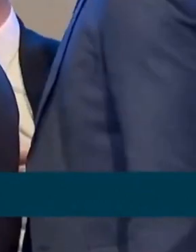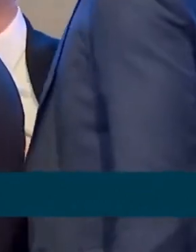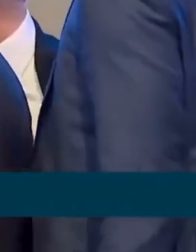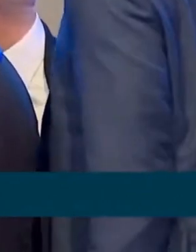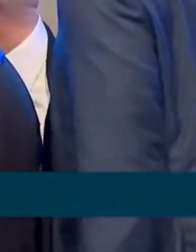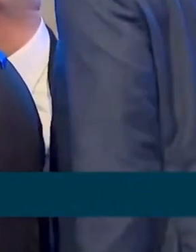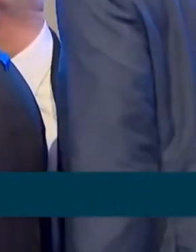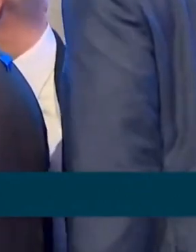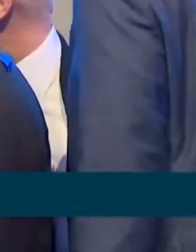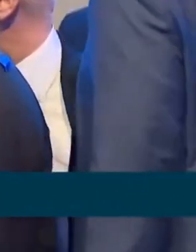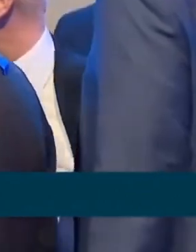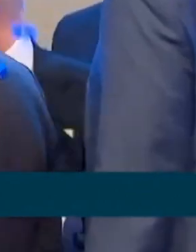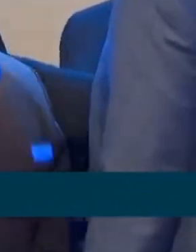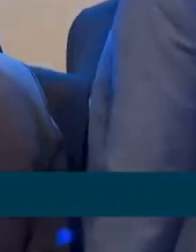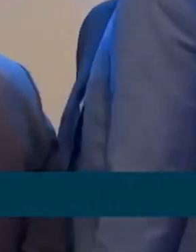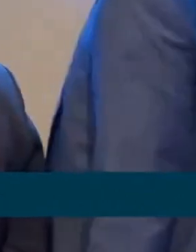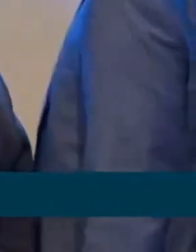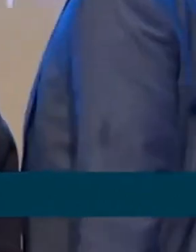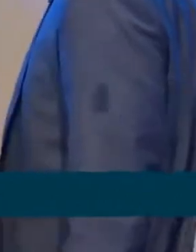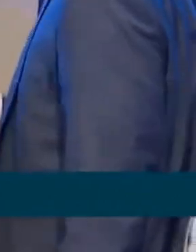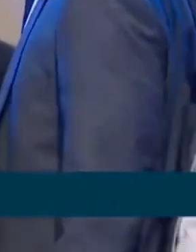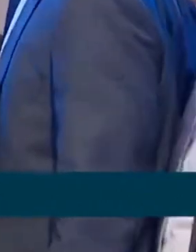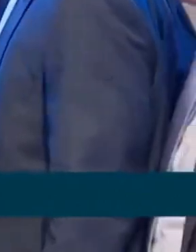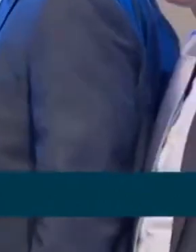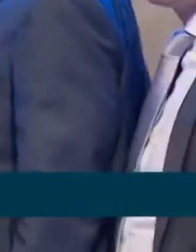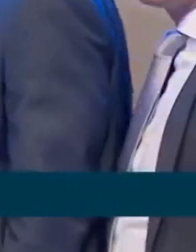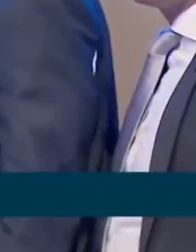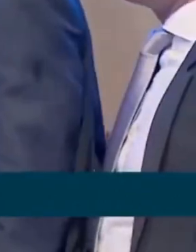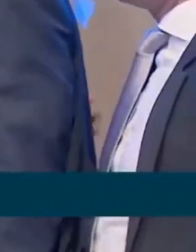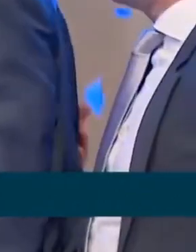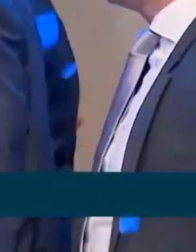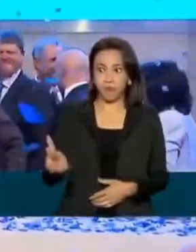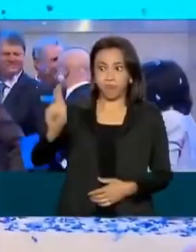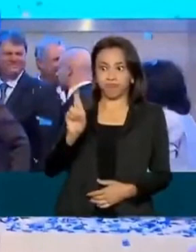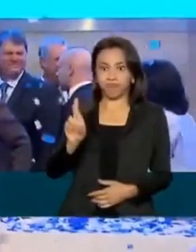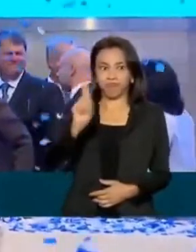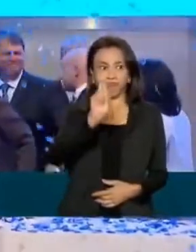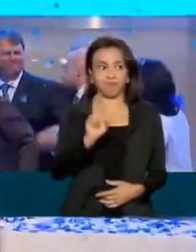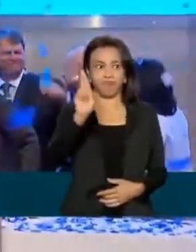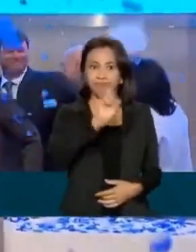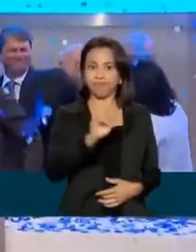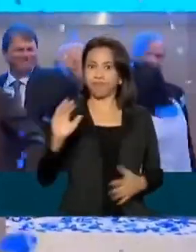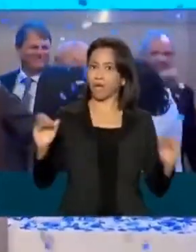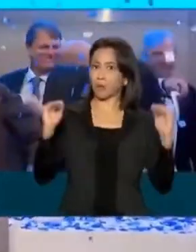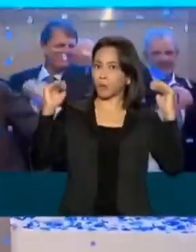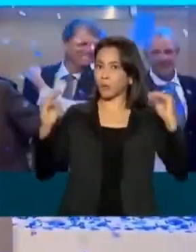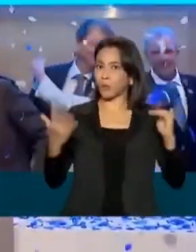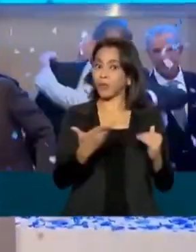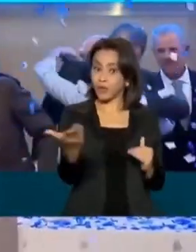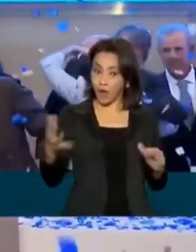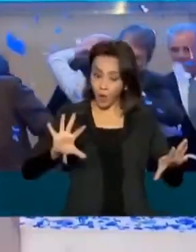América Latina, que após 6 décadas passou para o controle privado. A Eletrobras fixou o preço por